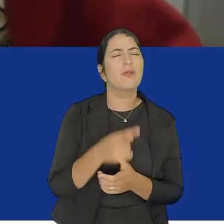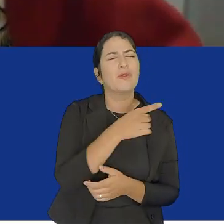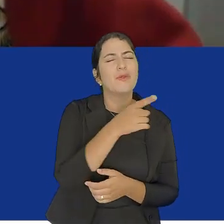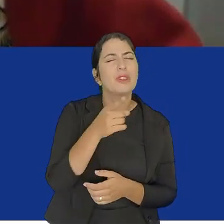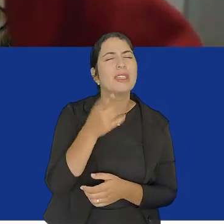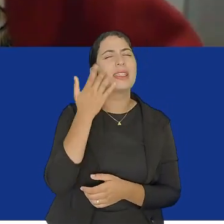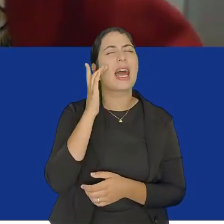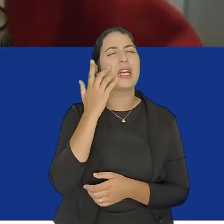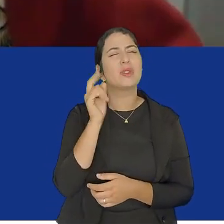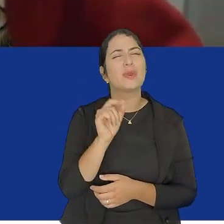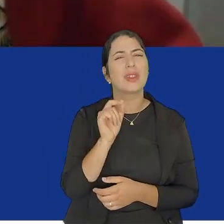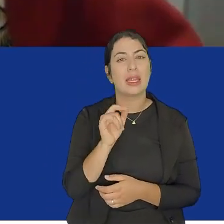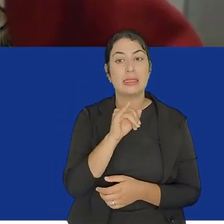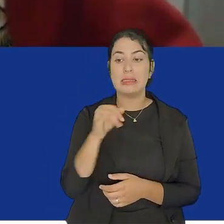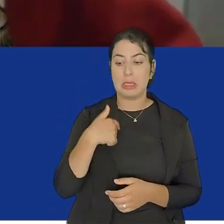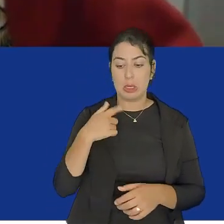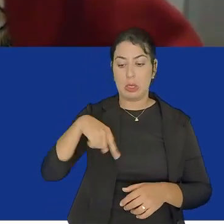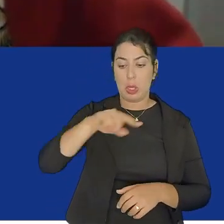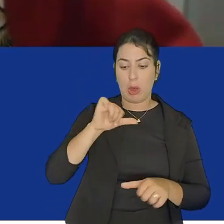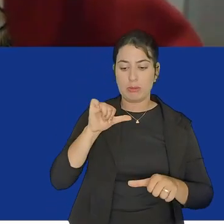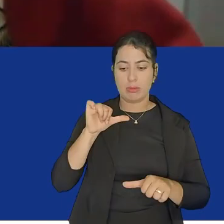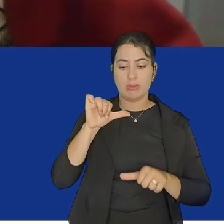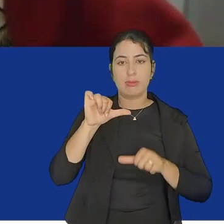eu acho que a gente ganha força, né? Porque quando eu vou